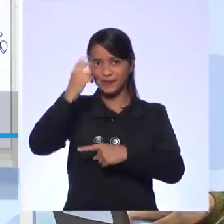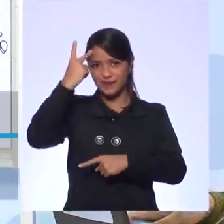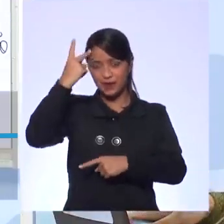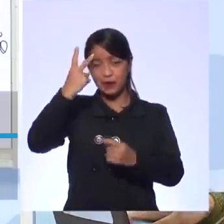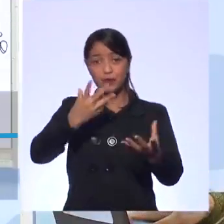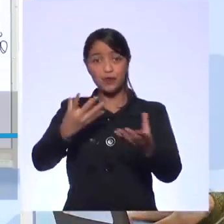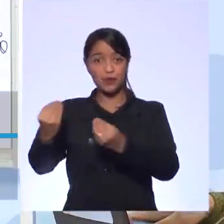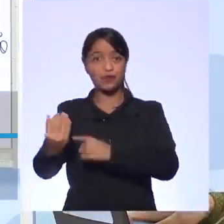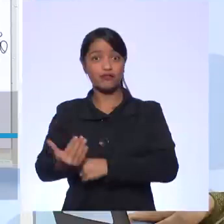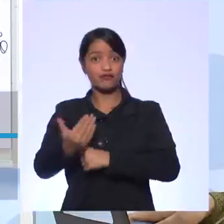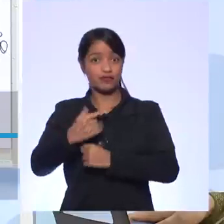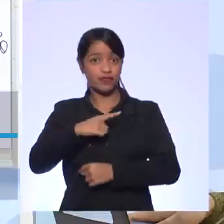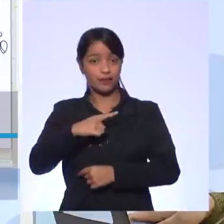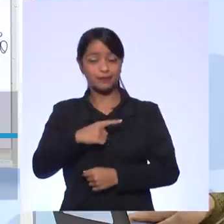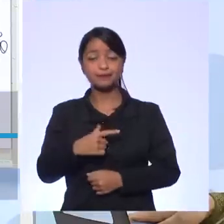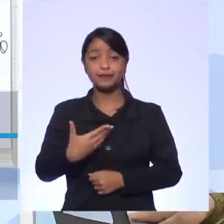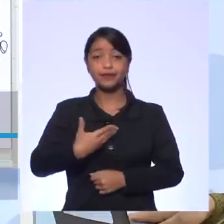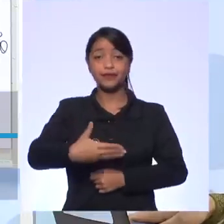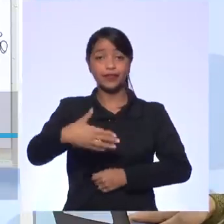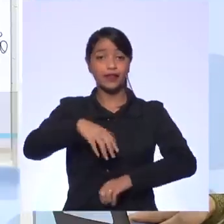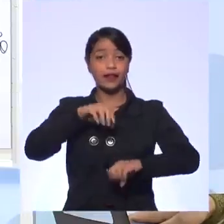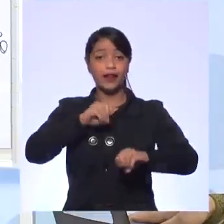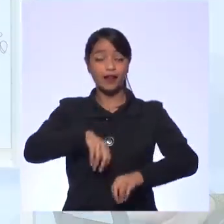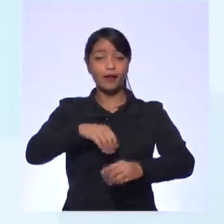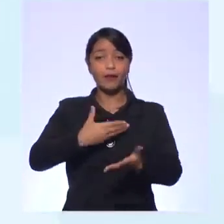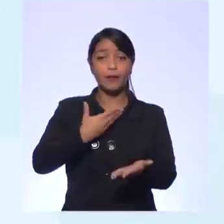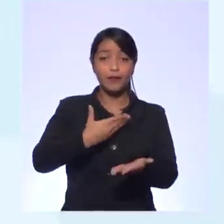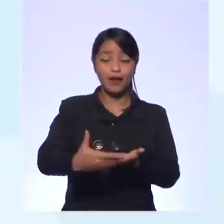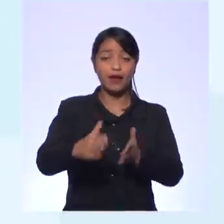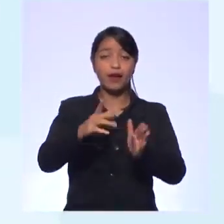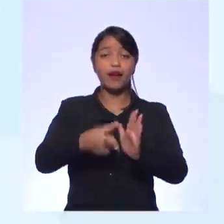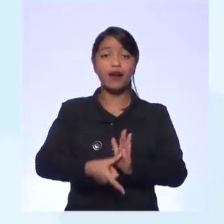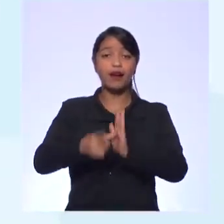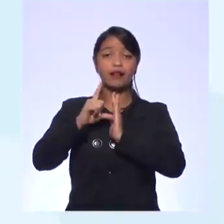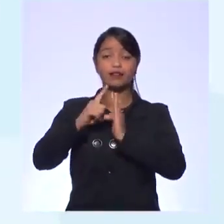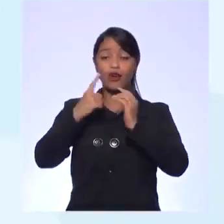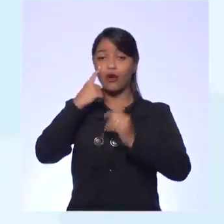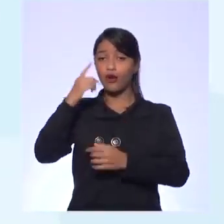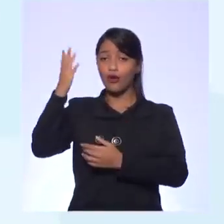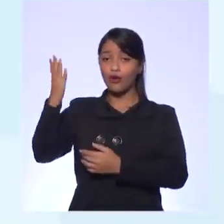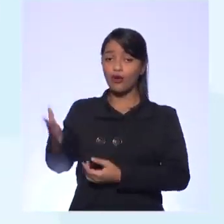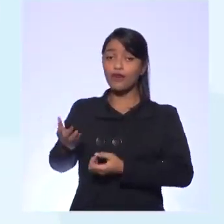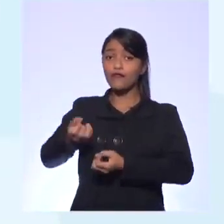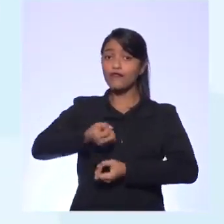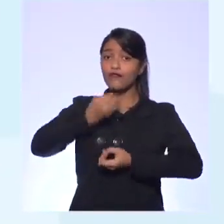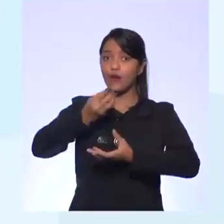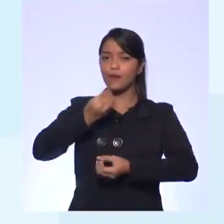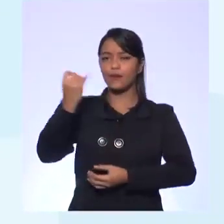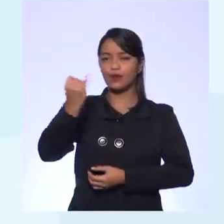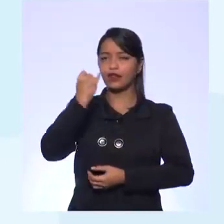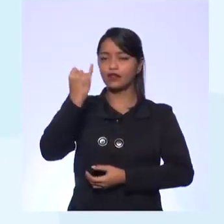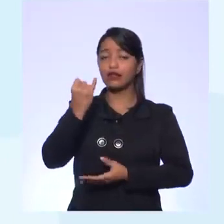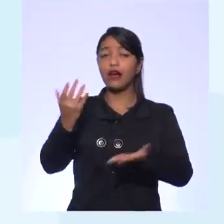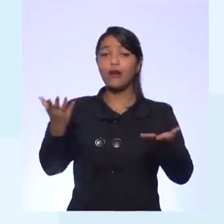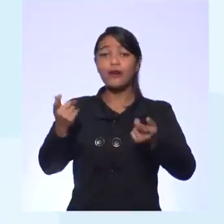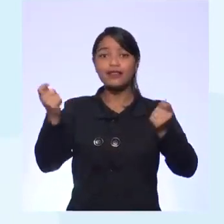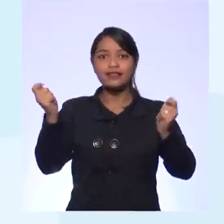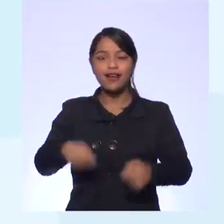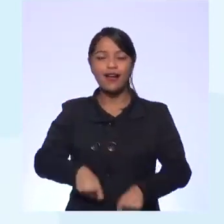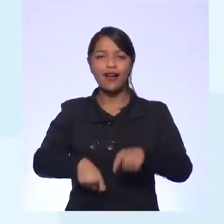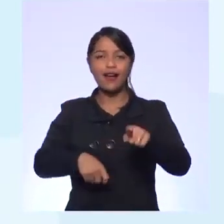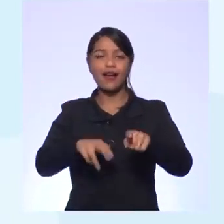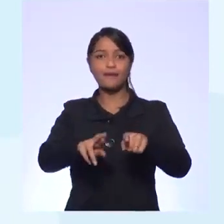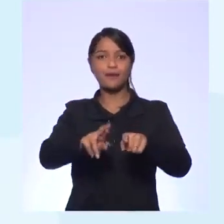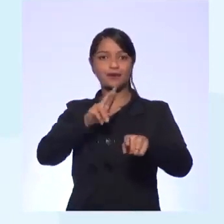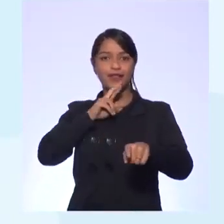para vocês aí uma informação importante. Como vocês já sabem, né? Olha que legal. Agora você pode dizer o que achou das suas aulas.